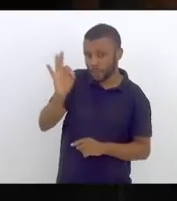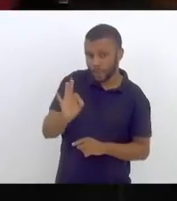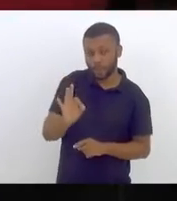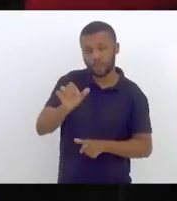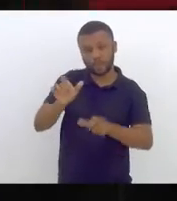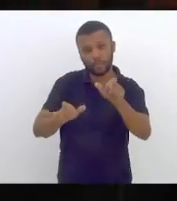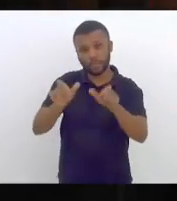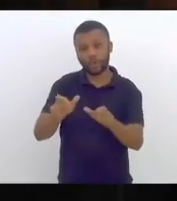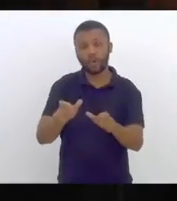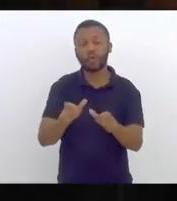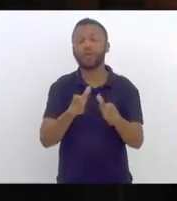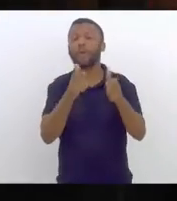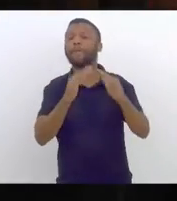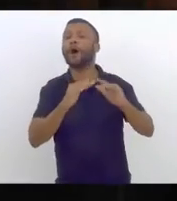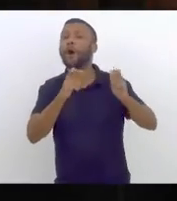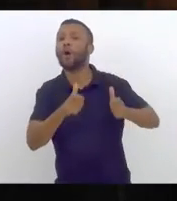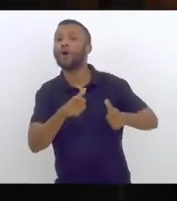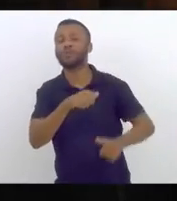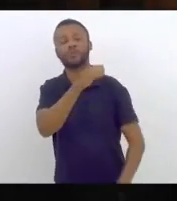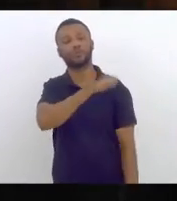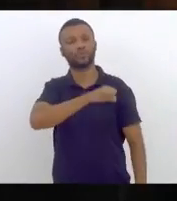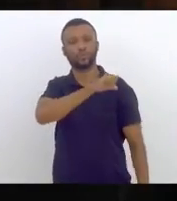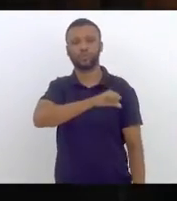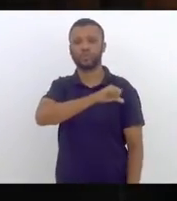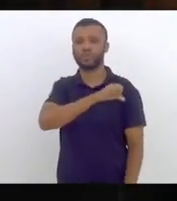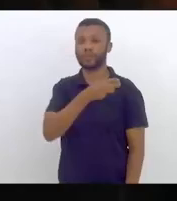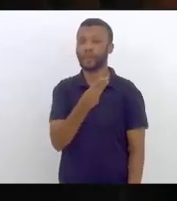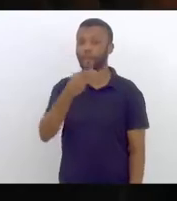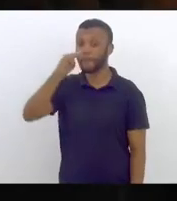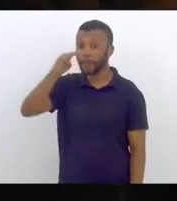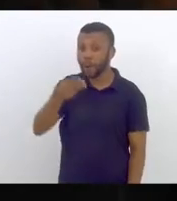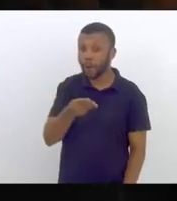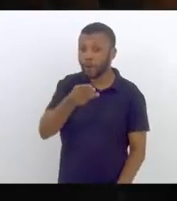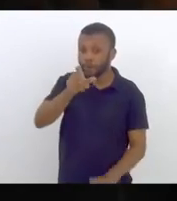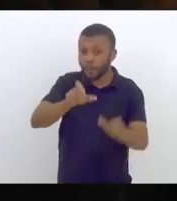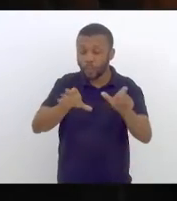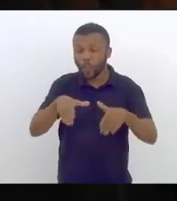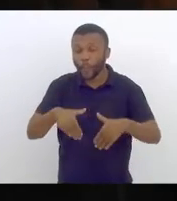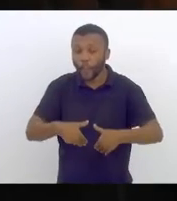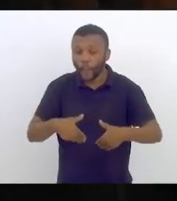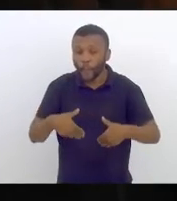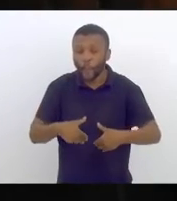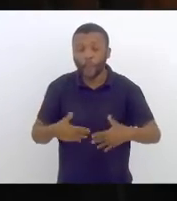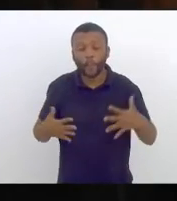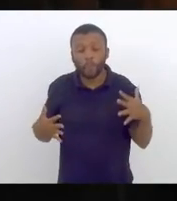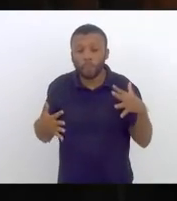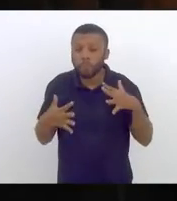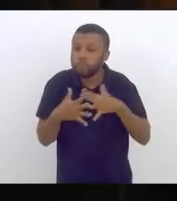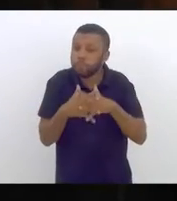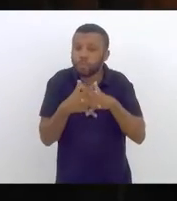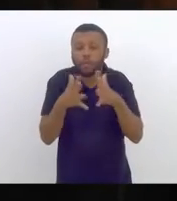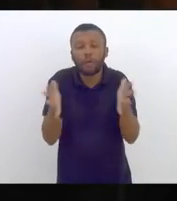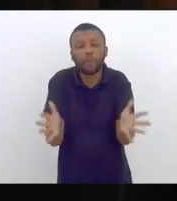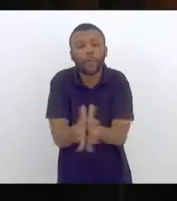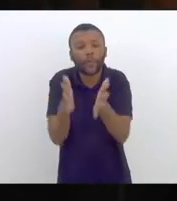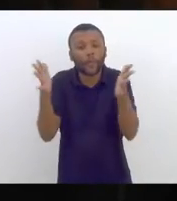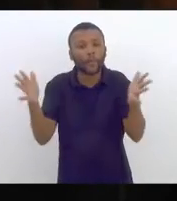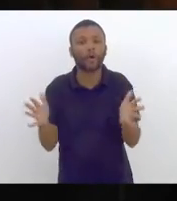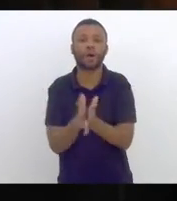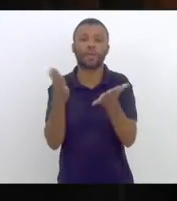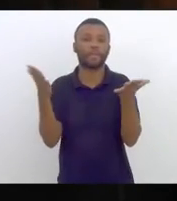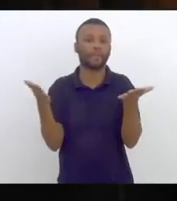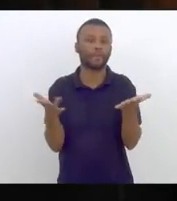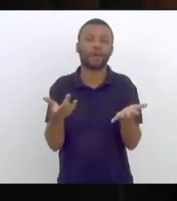do Rio de Janeiro. São mais de 3 milhões de pessoas passando fome no Estado do Rio de Janeiro. E isso não é por acaso.